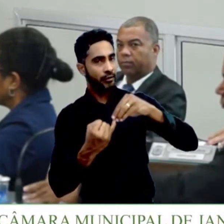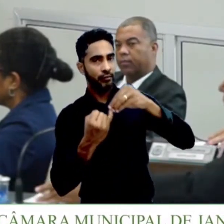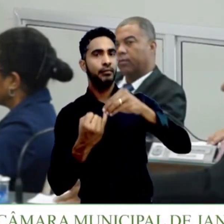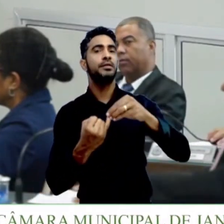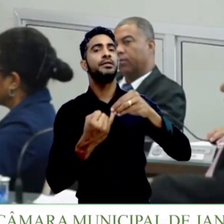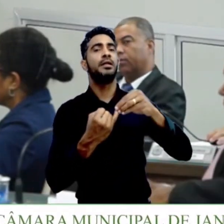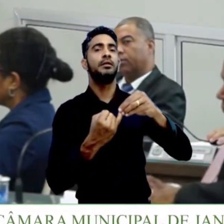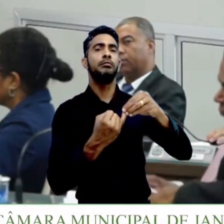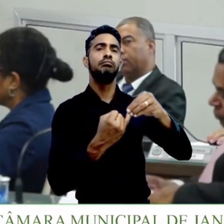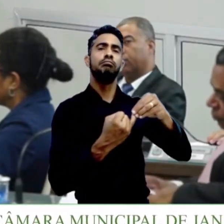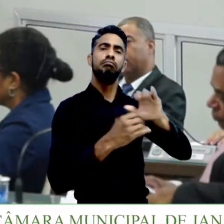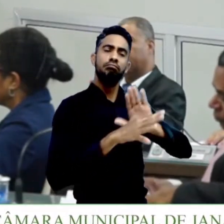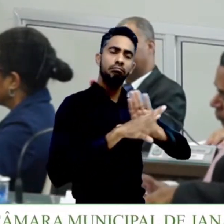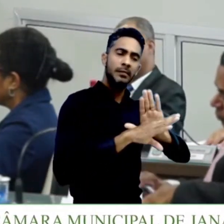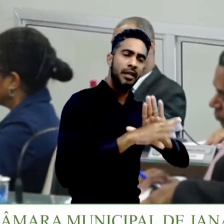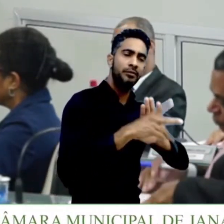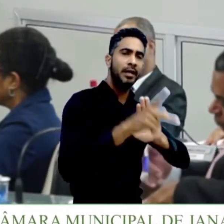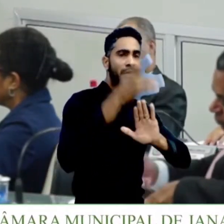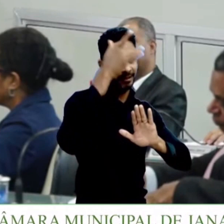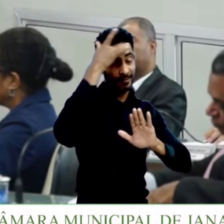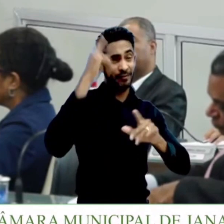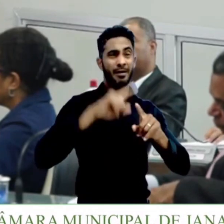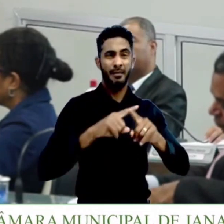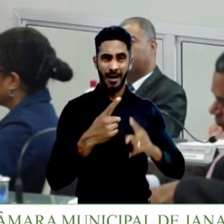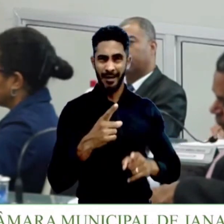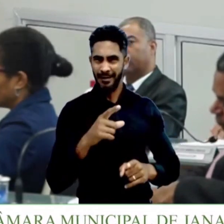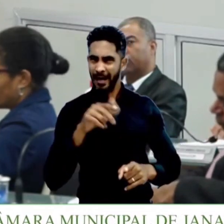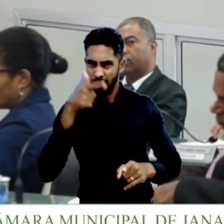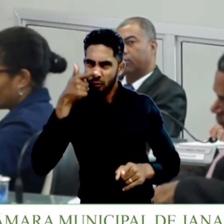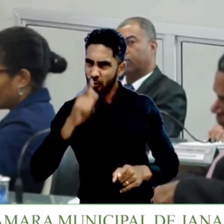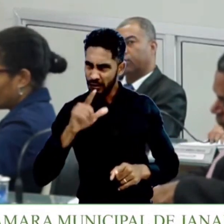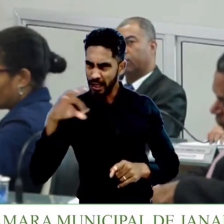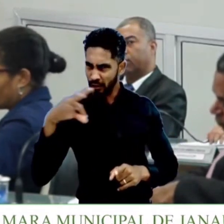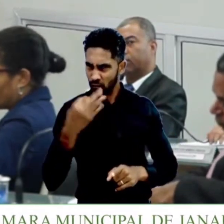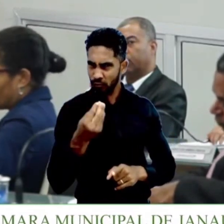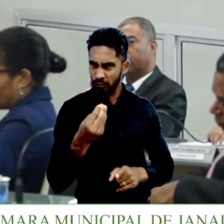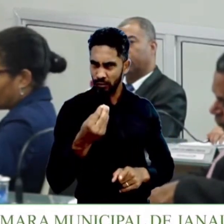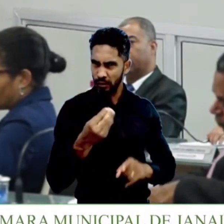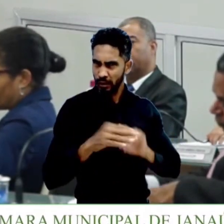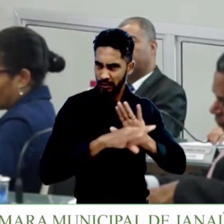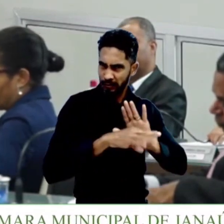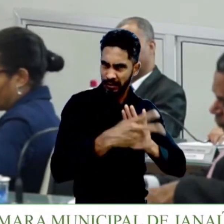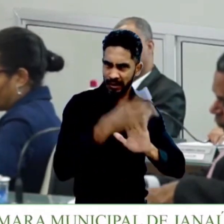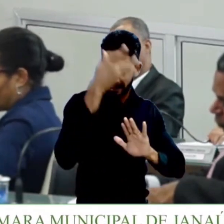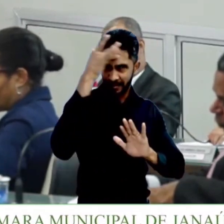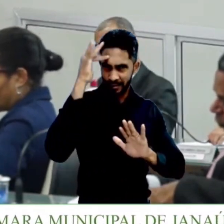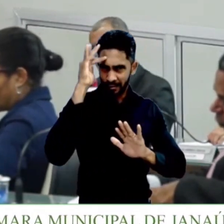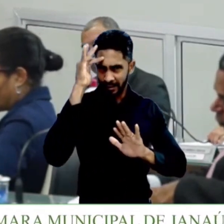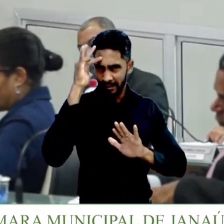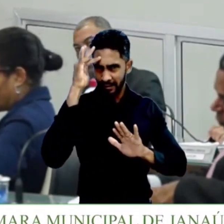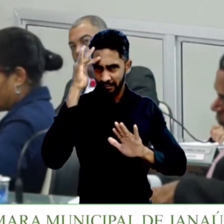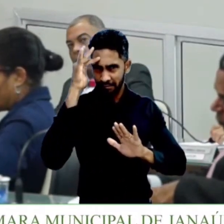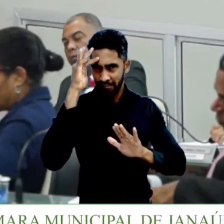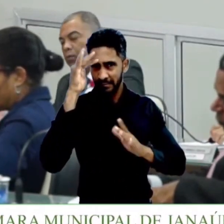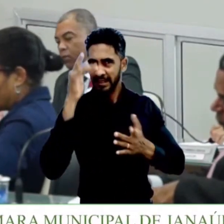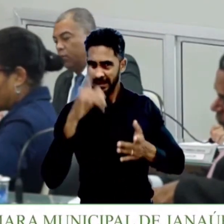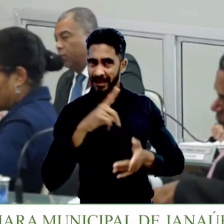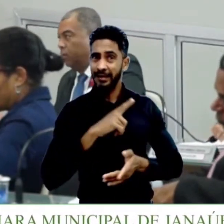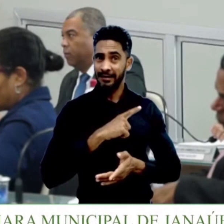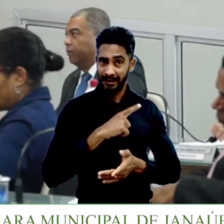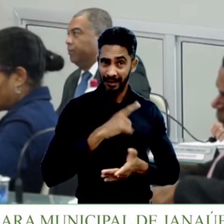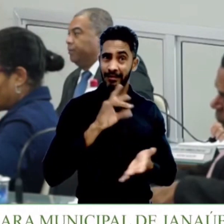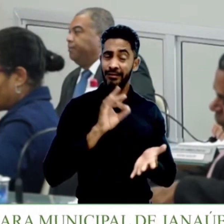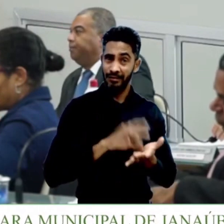atende. Mas será que é suficiente esse atendimento? Será que esse atendimento ali está